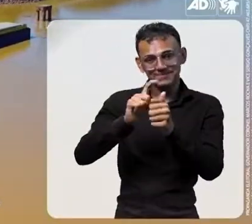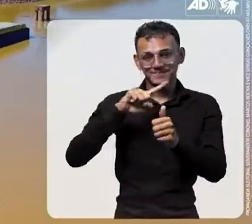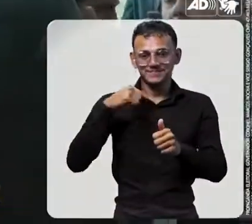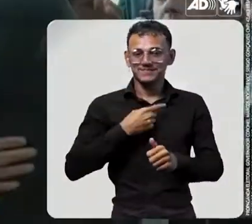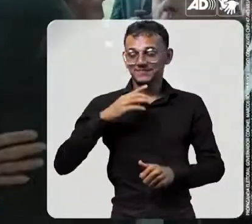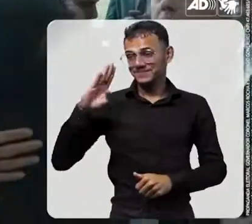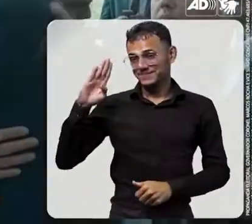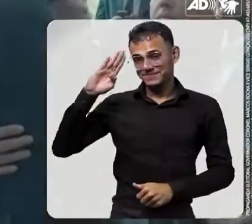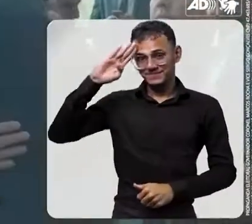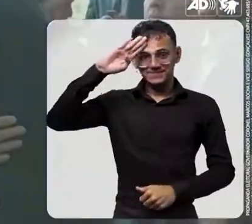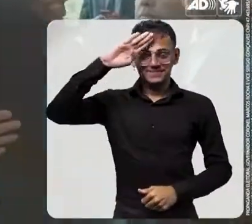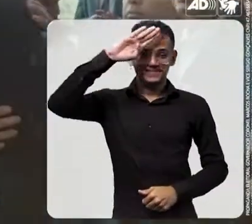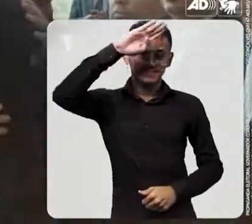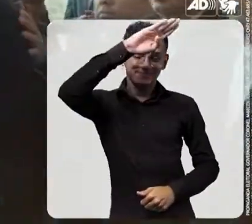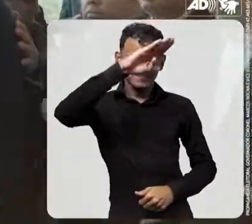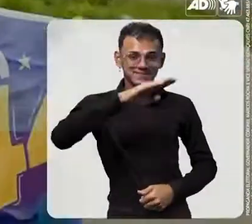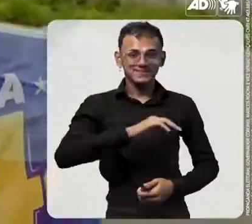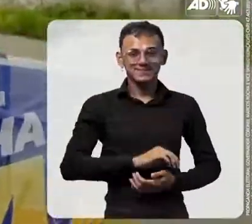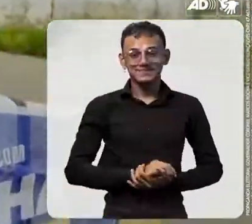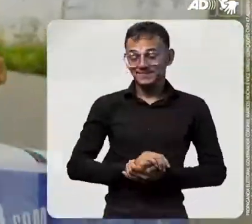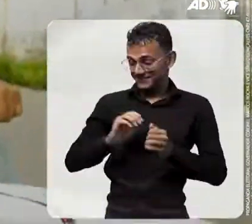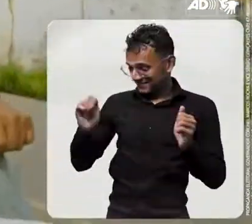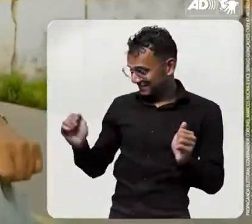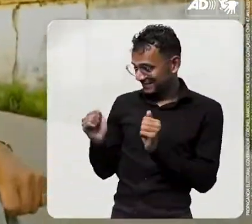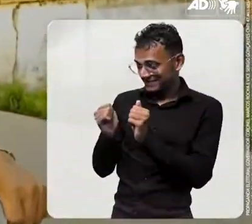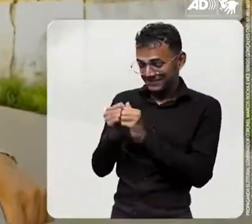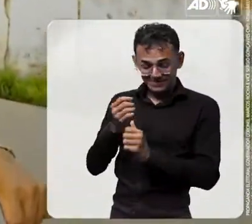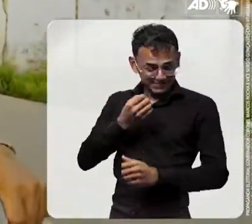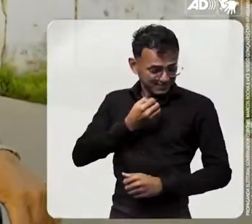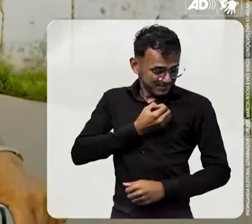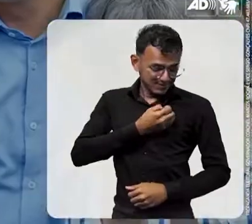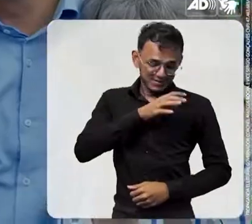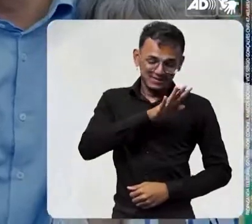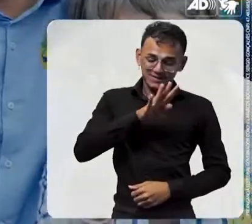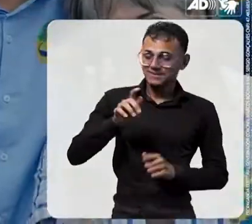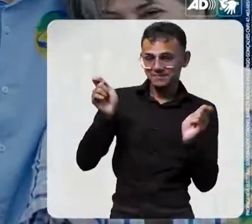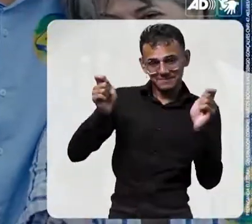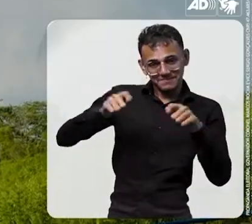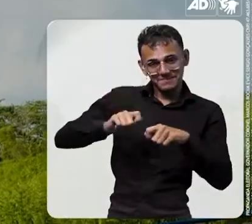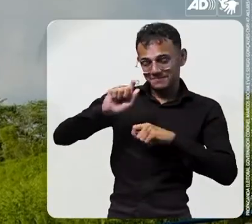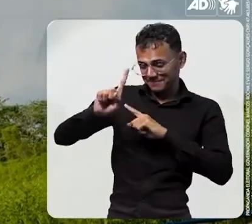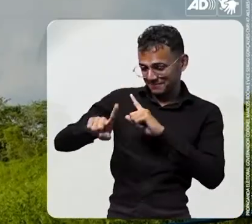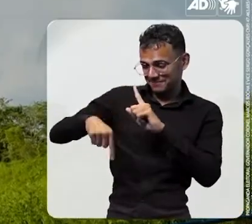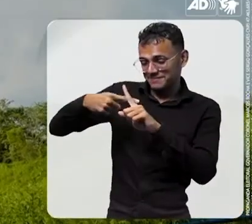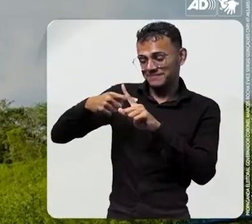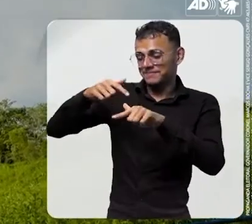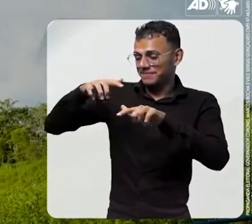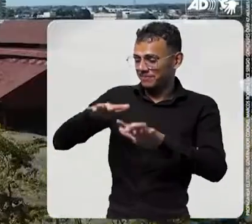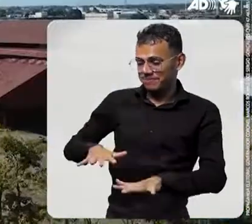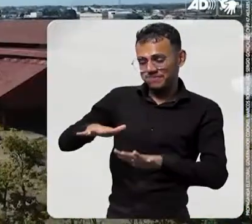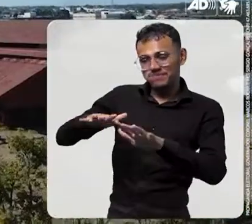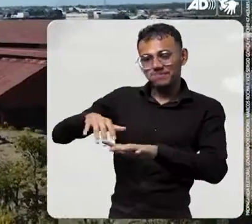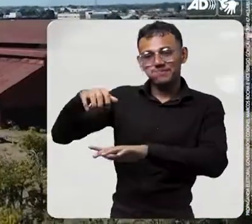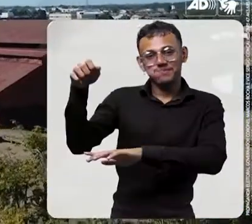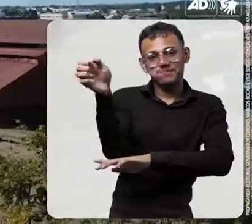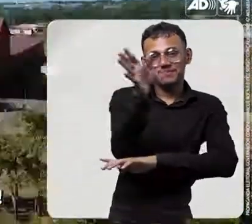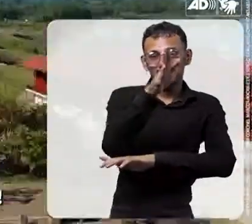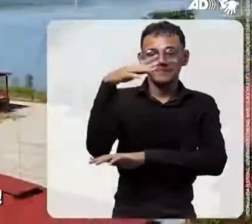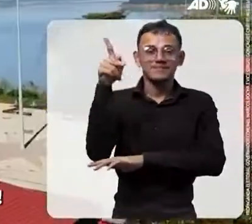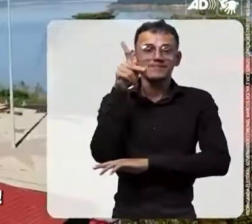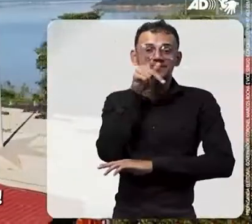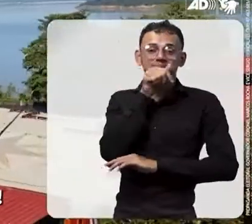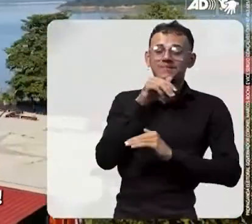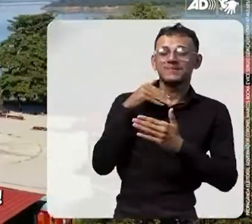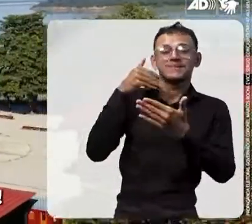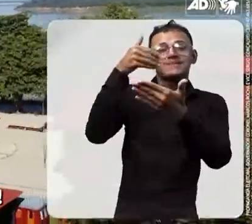nosso capitão. Tô com 44, arrocha aí, levante a bandeira, de Porto Velho